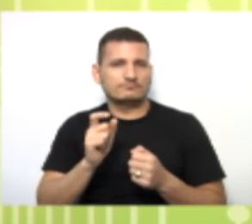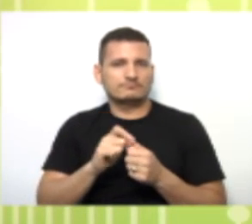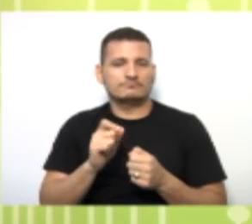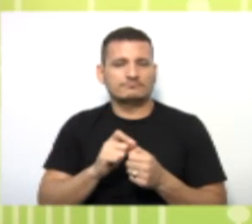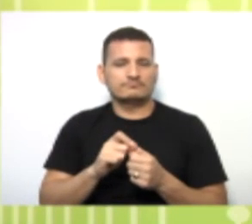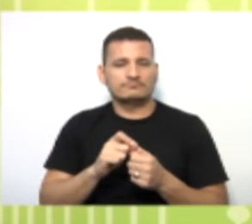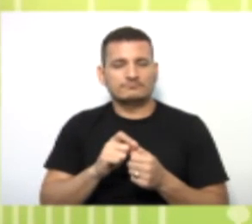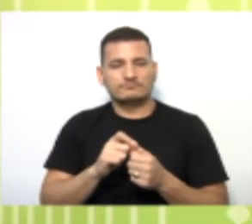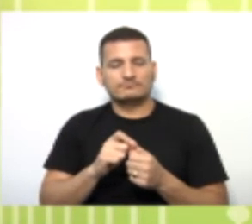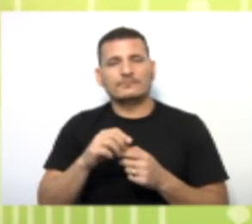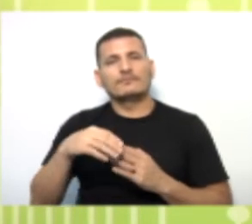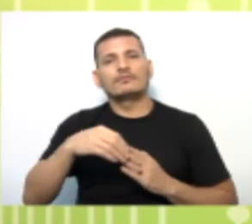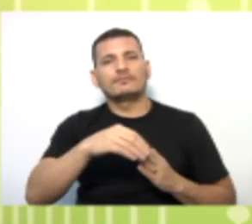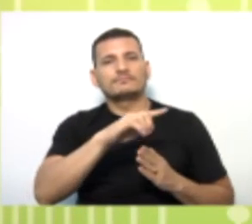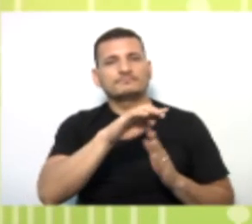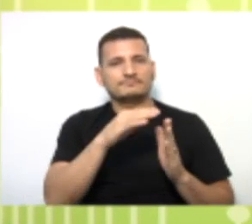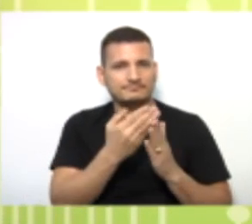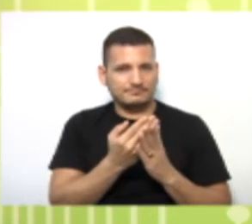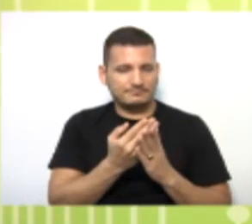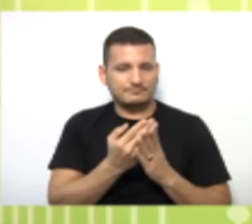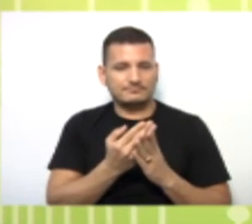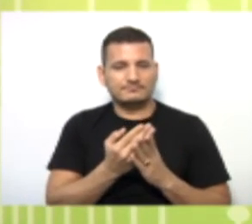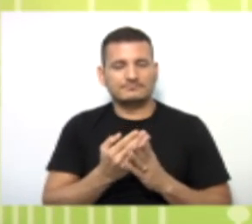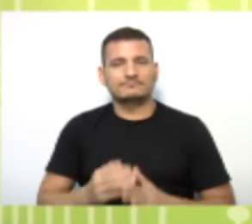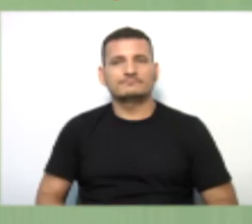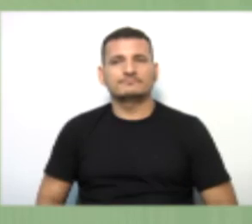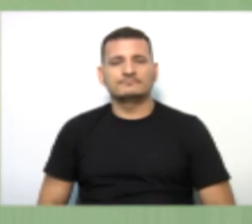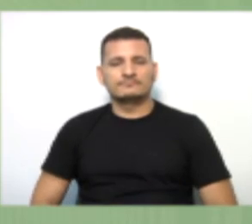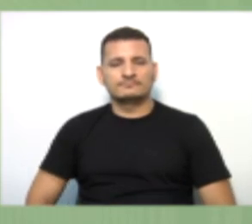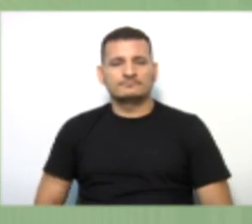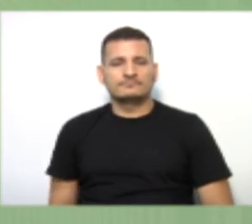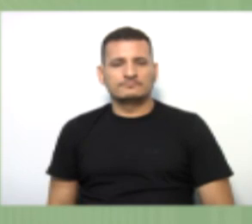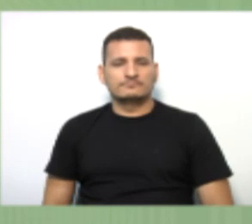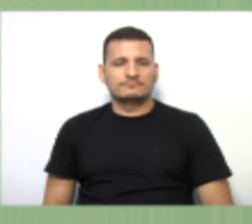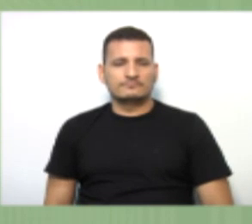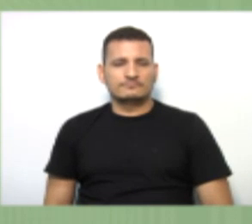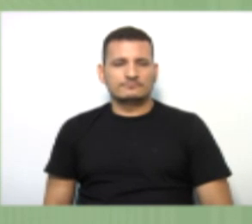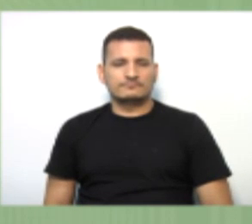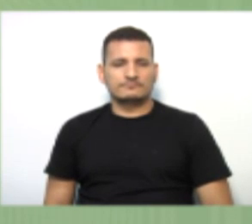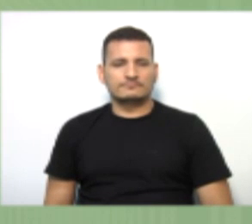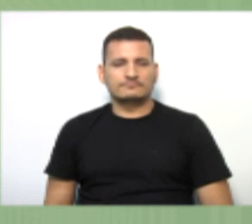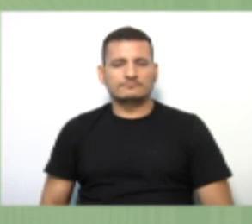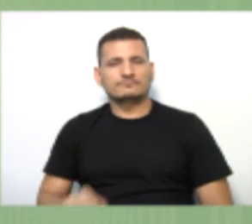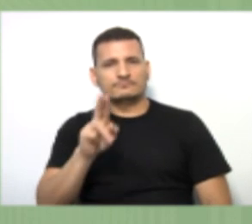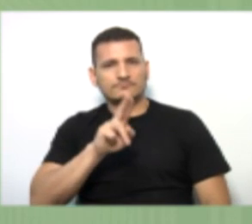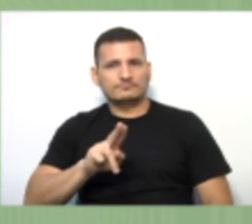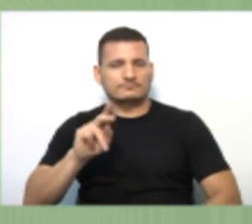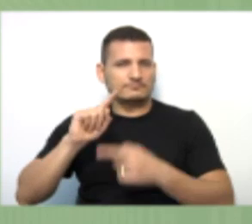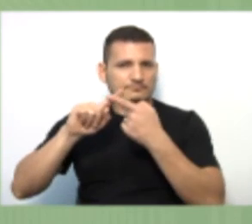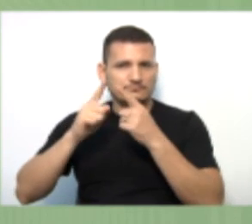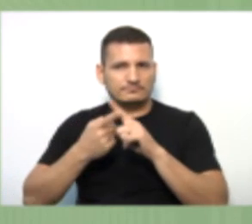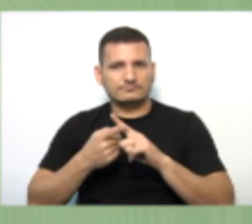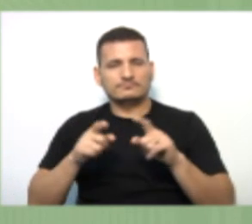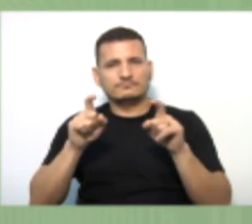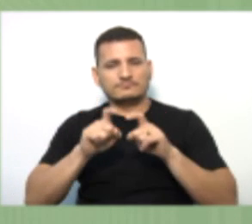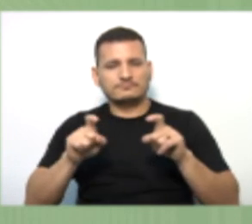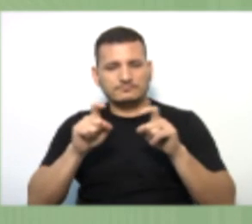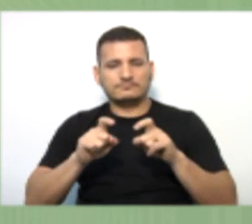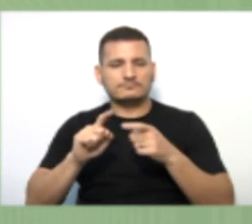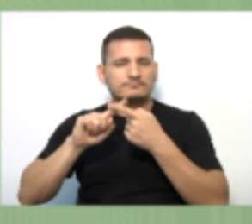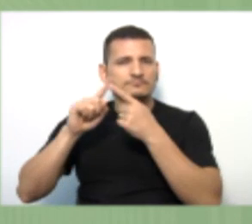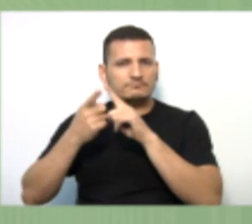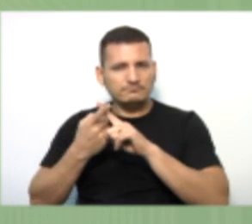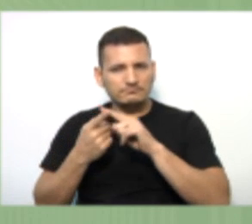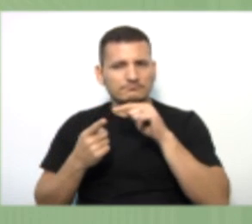fazer e levar isso para a escola e divertir muita gente lá. Vamos continuar aqui. Uso da lógica na informática. A lógica é aplicada em